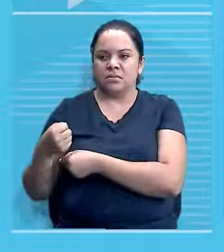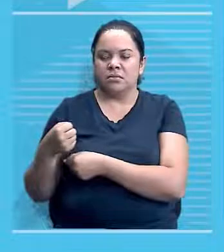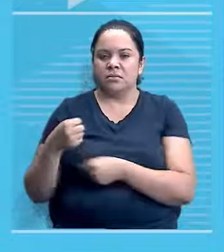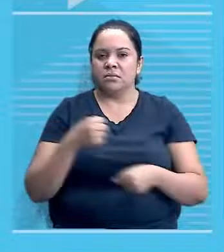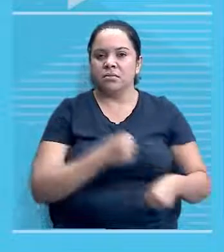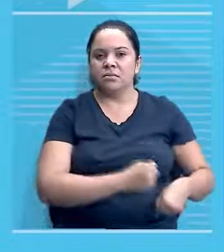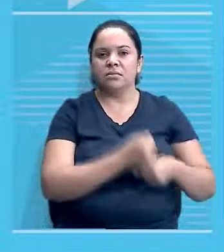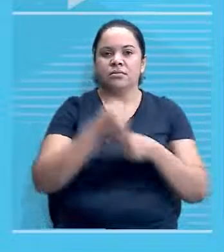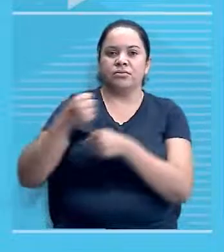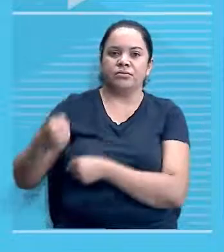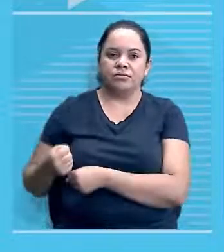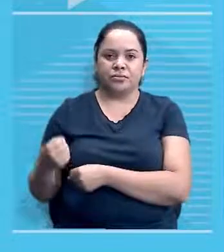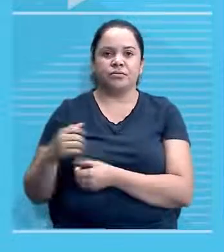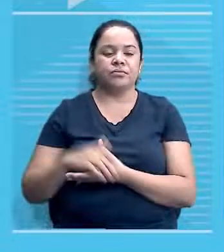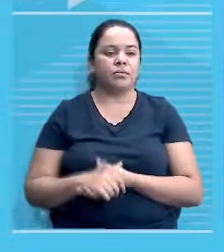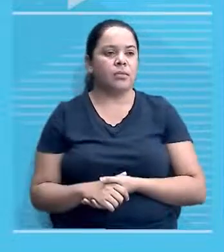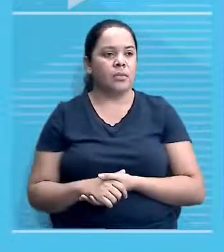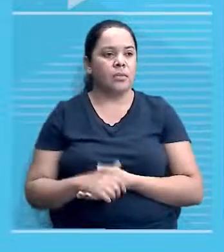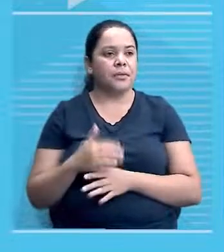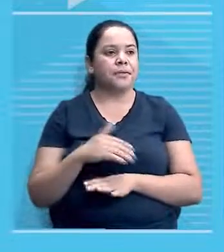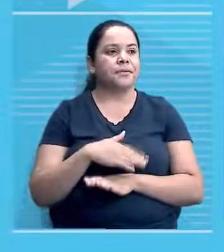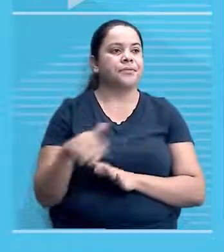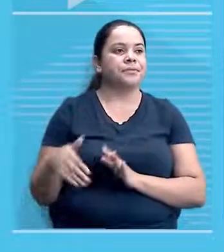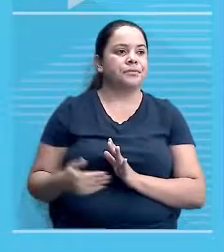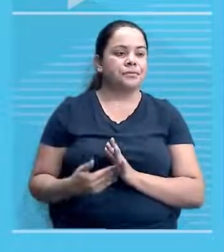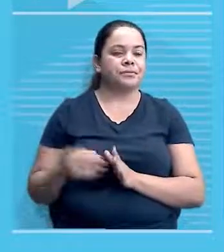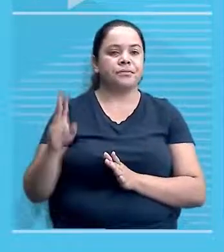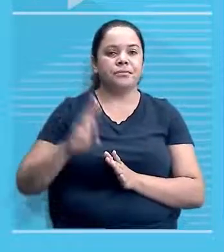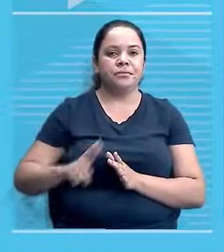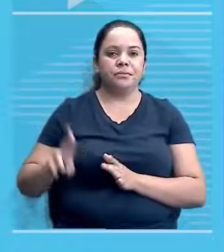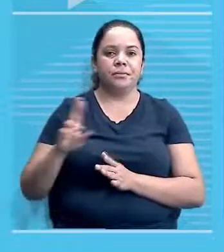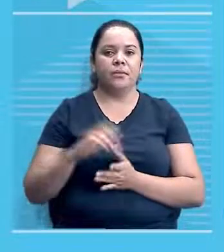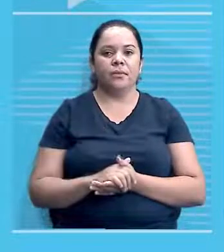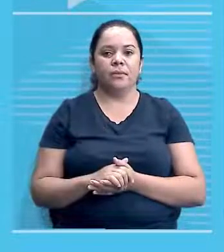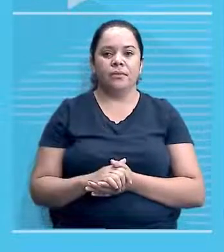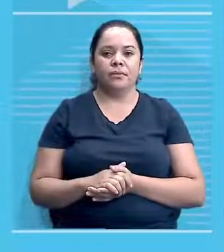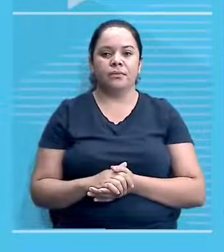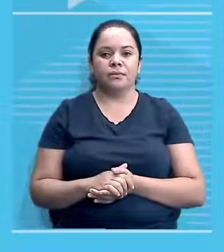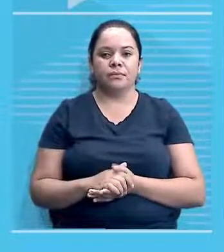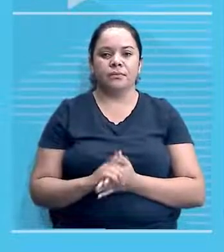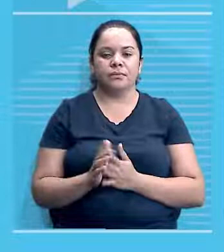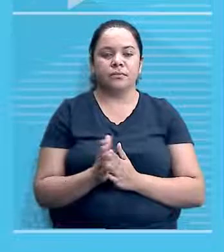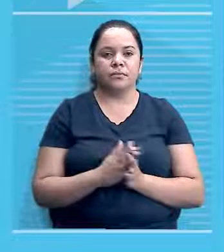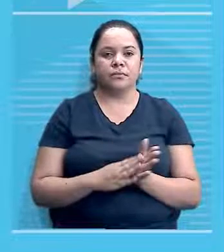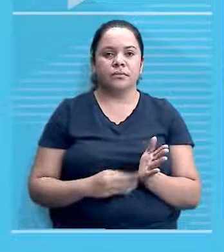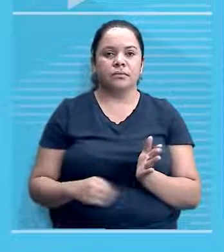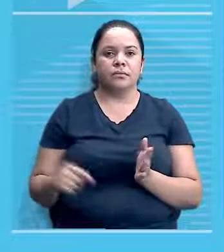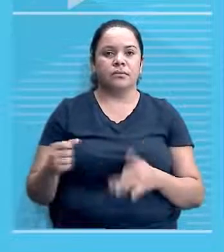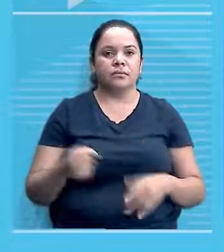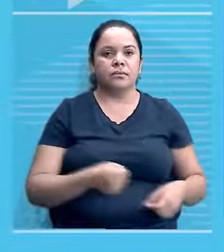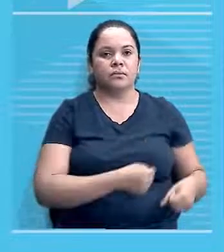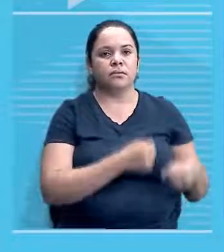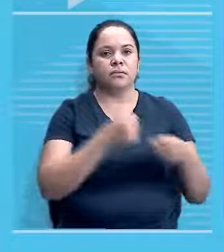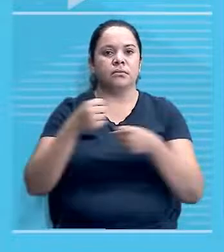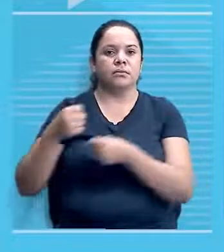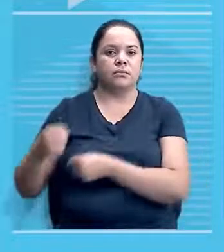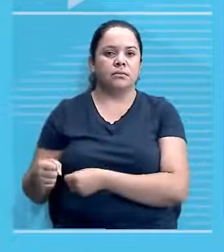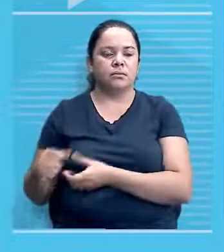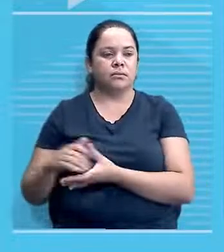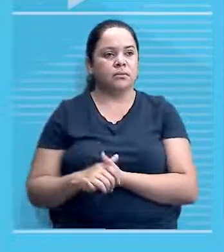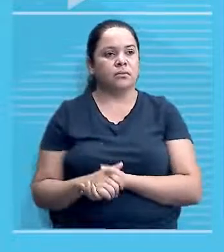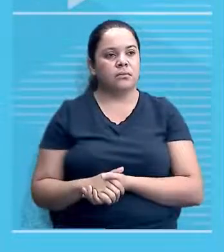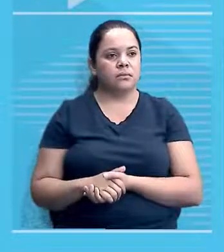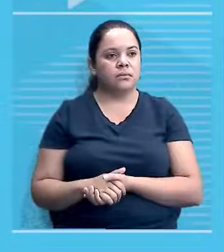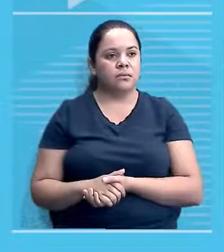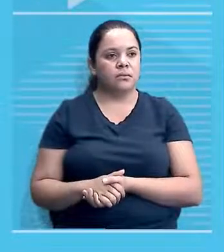todos eles usaram era muito bom muito comum não usar o nome de batismo oficial